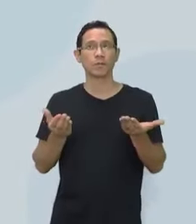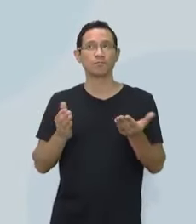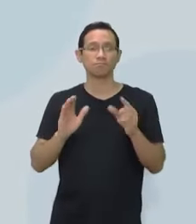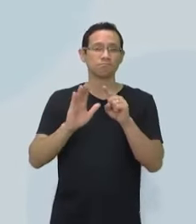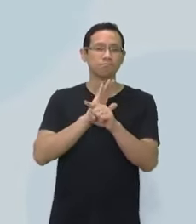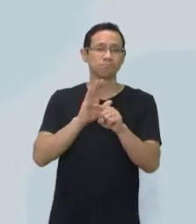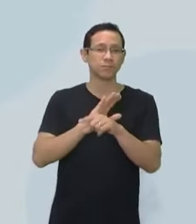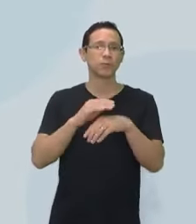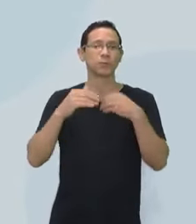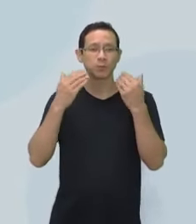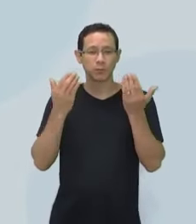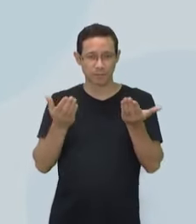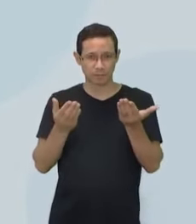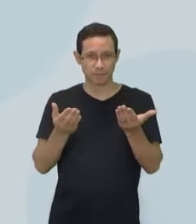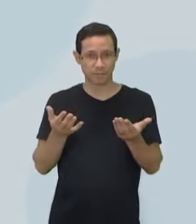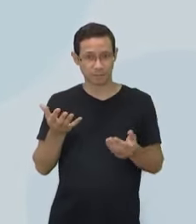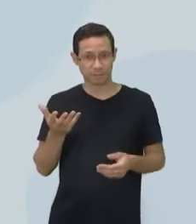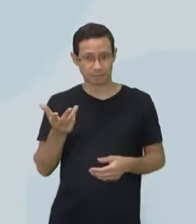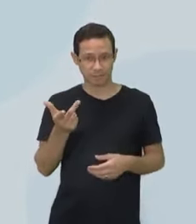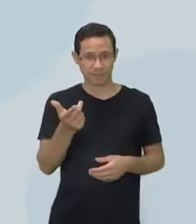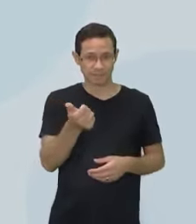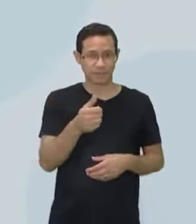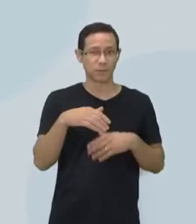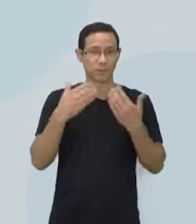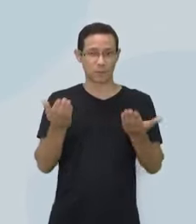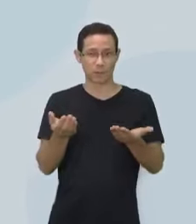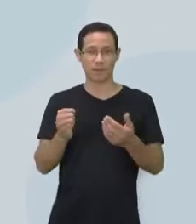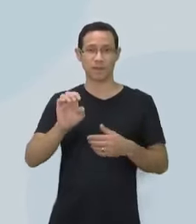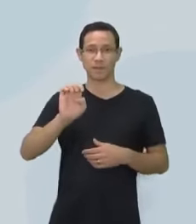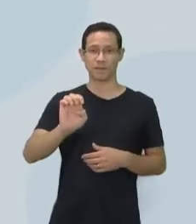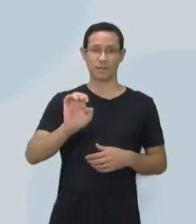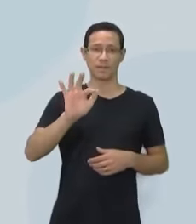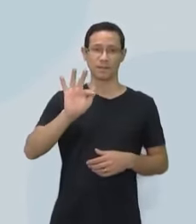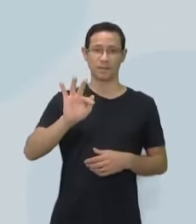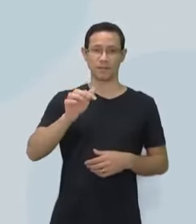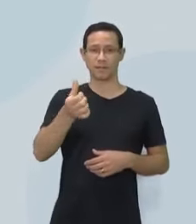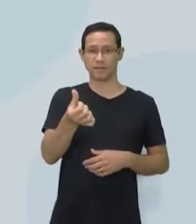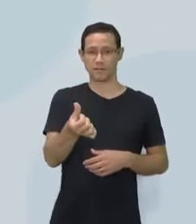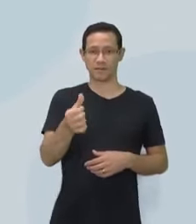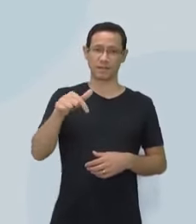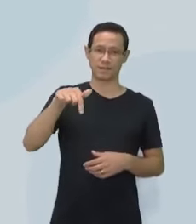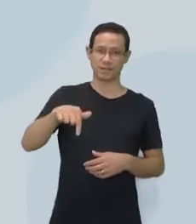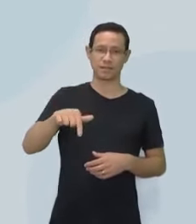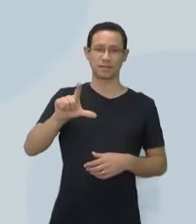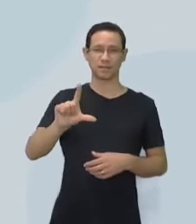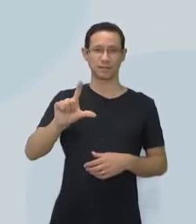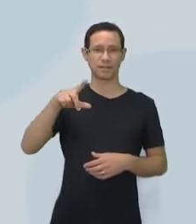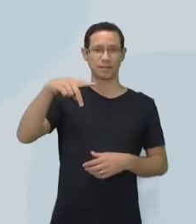pede. A mobilidade mobilizada para essa questão é essa daí, ó, do escritor